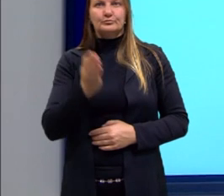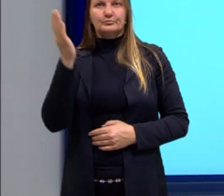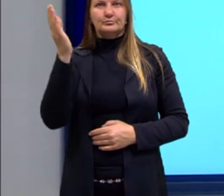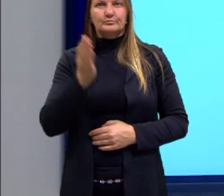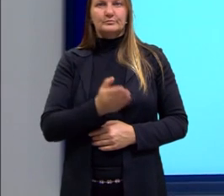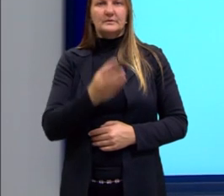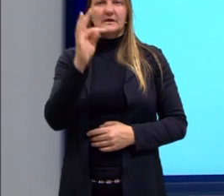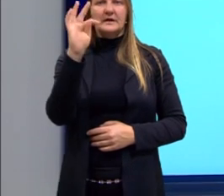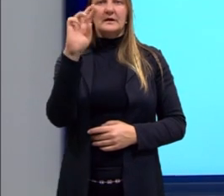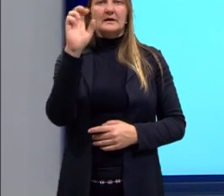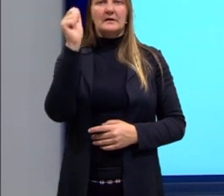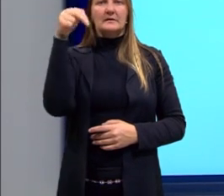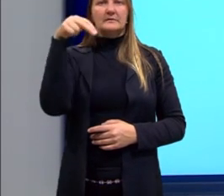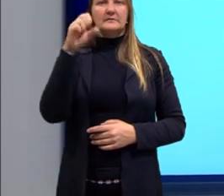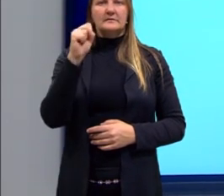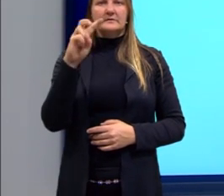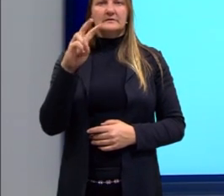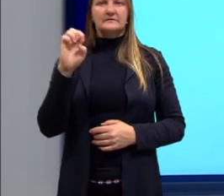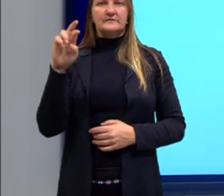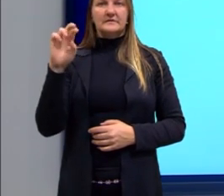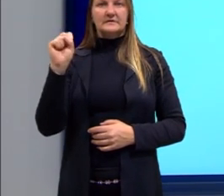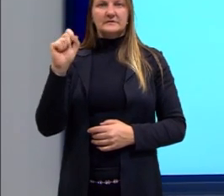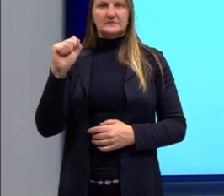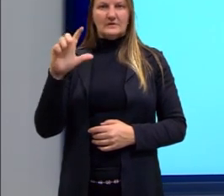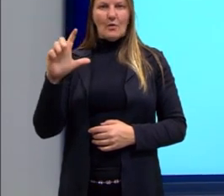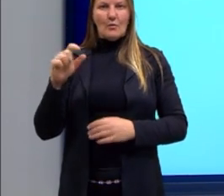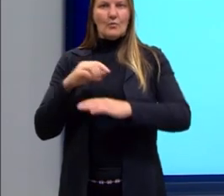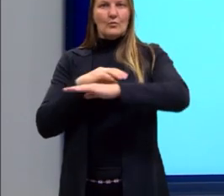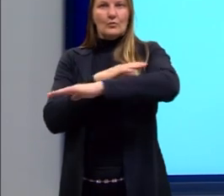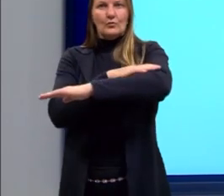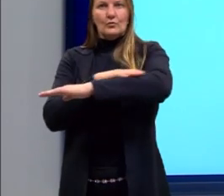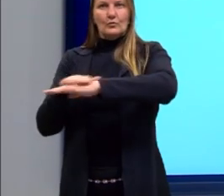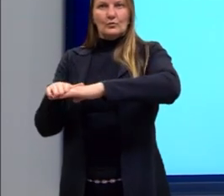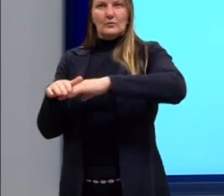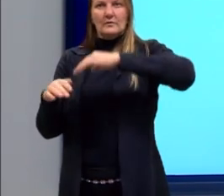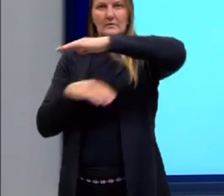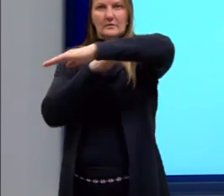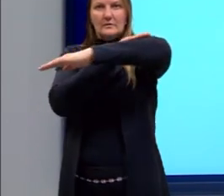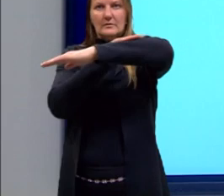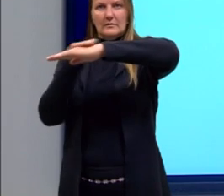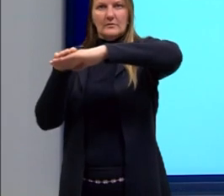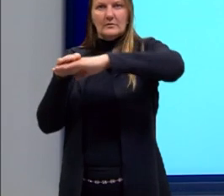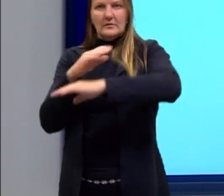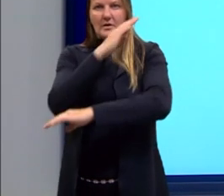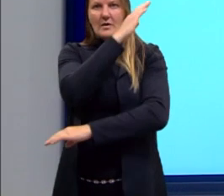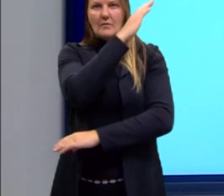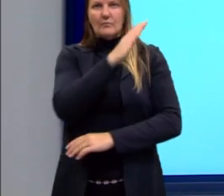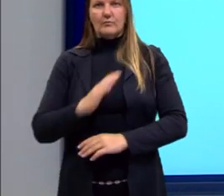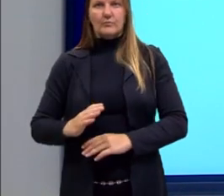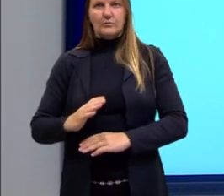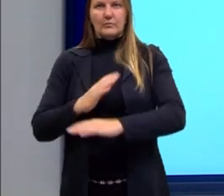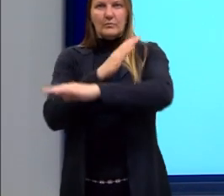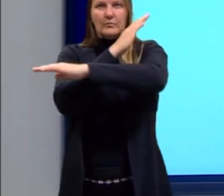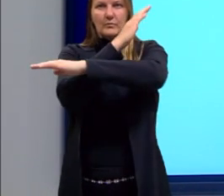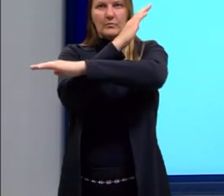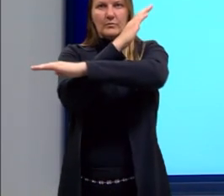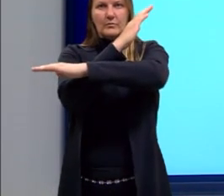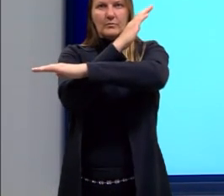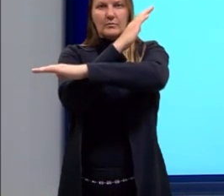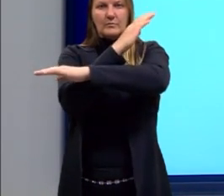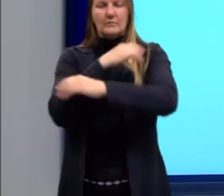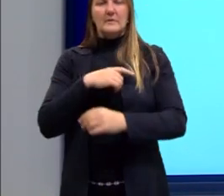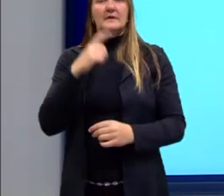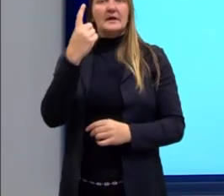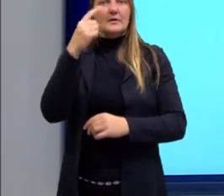ela cruza Então as retas paralelas tendo um ponto em comum com cada uma das